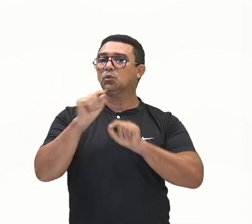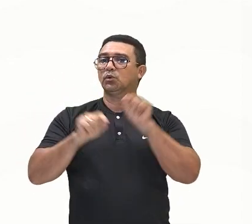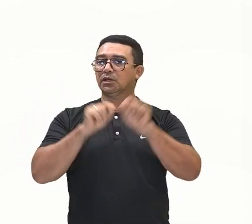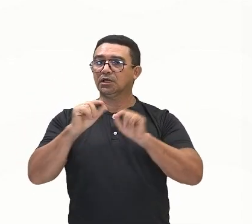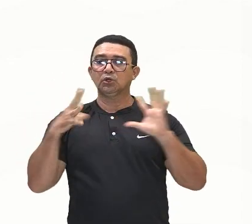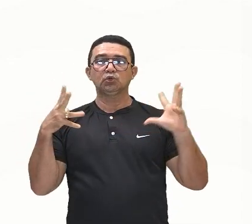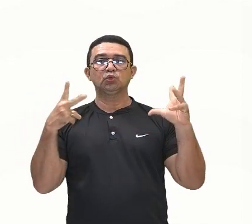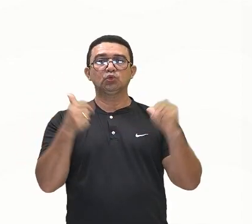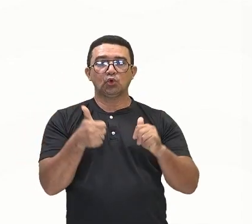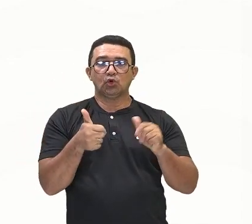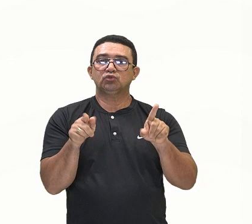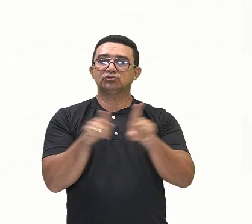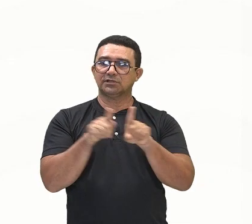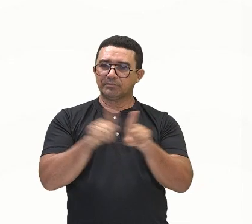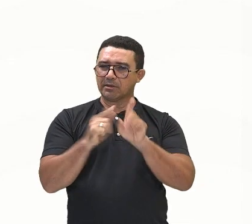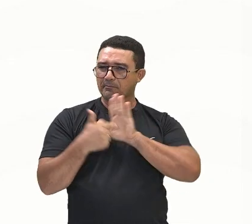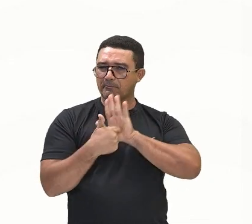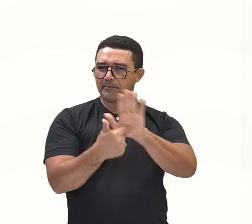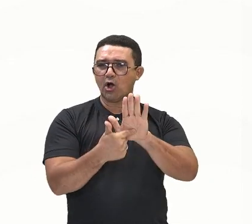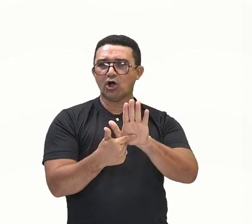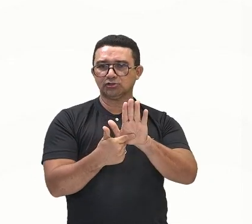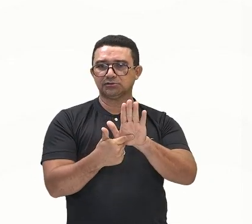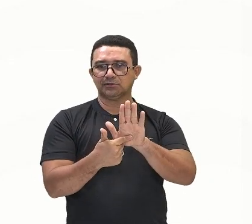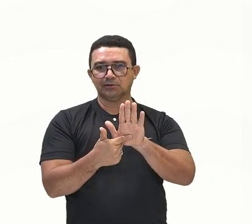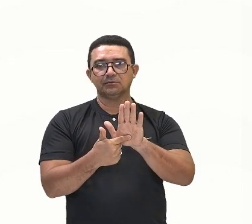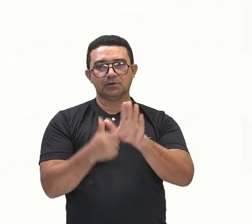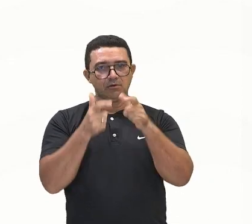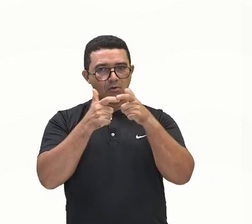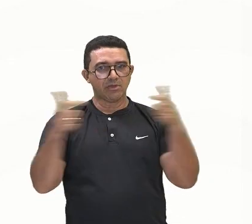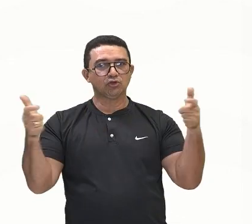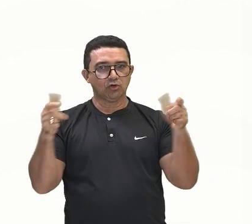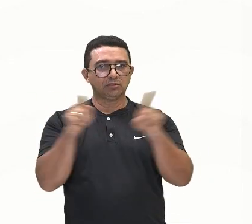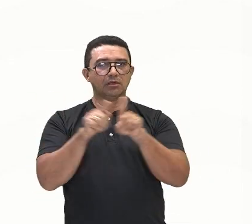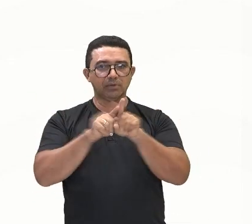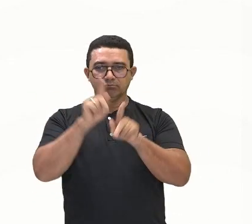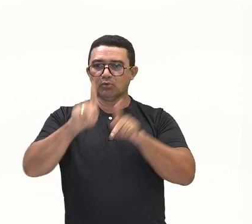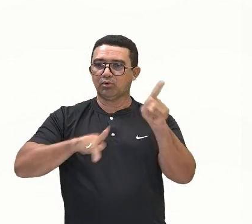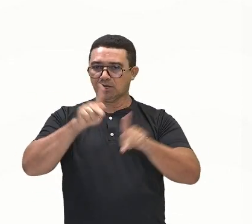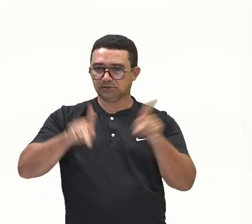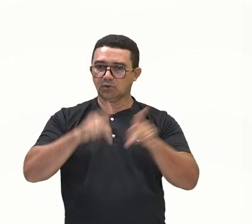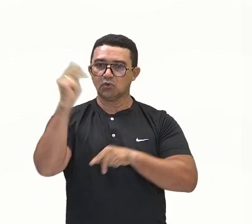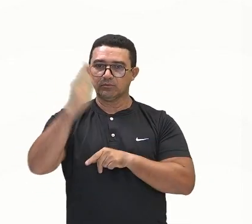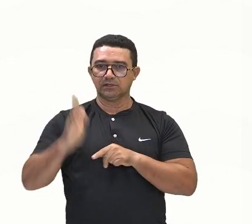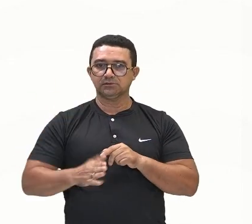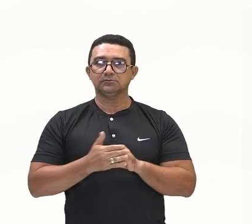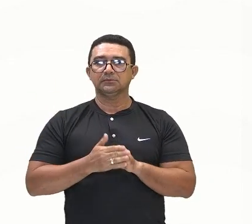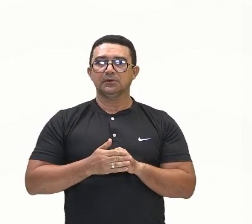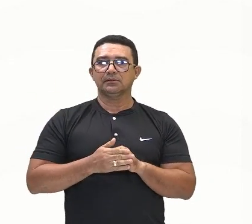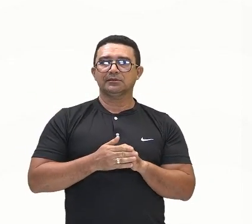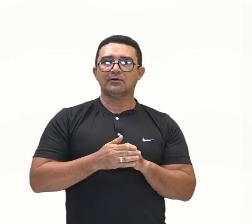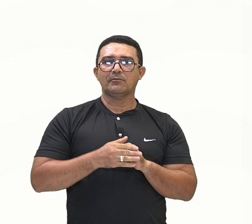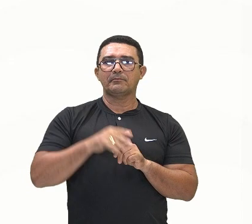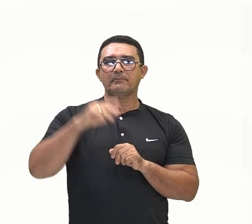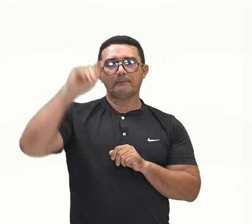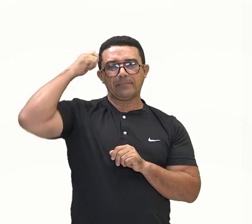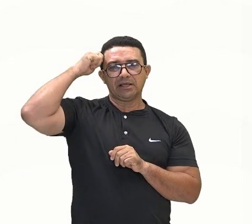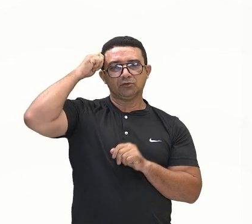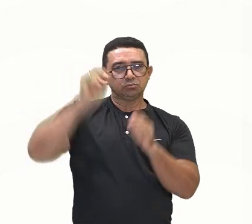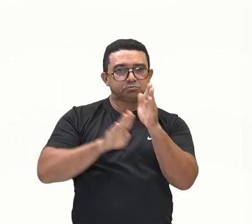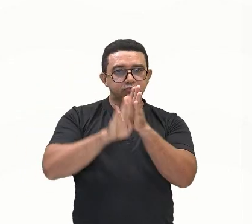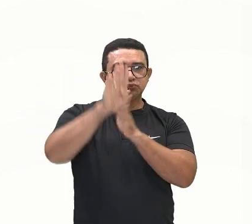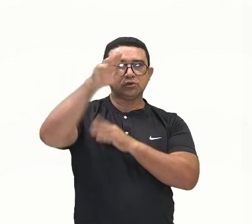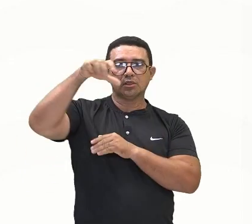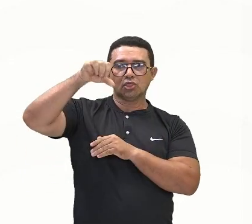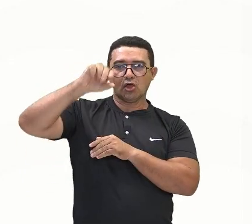também apresentam hoje uma maior parcela da população. Os pretos saindo de 5 para 9, os amarelos